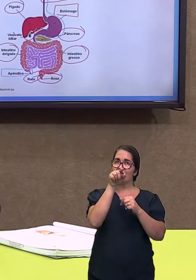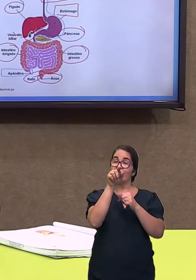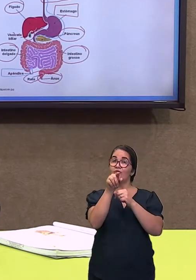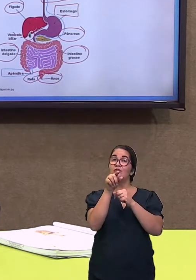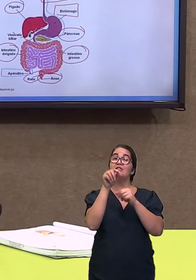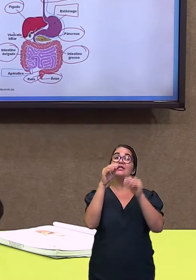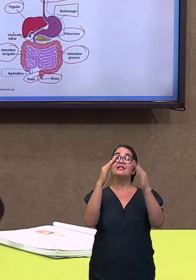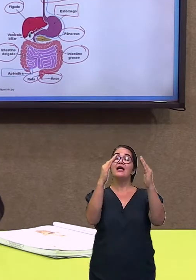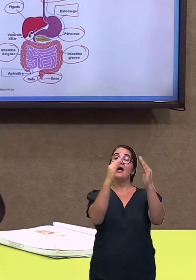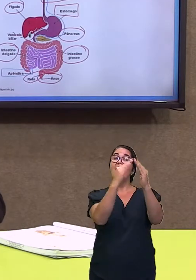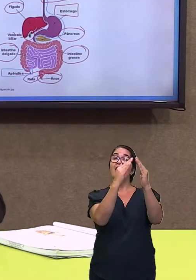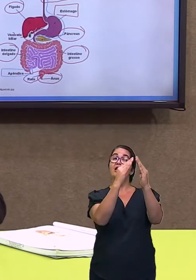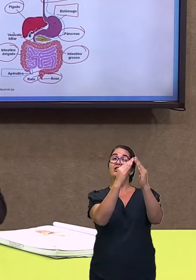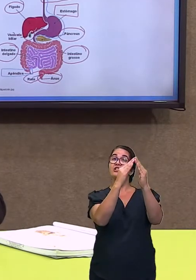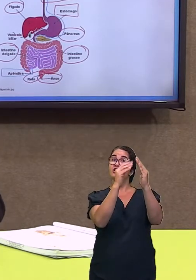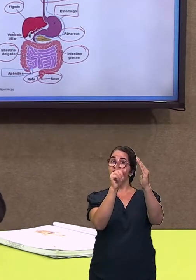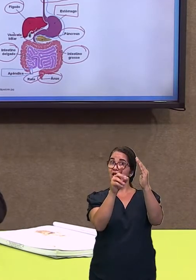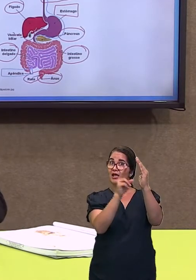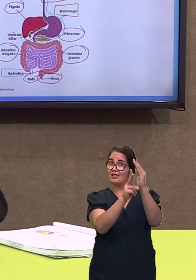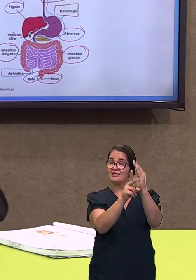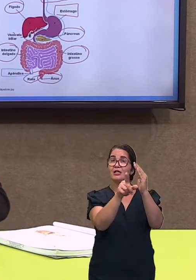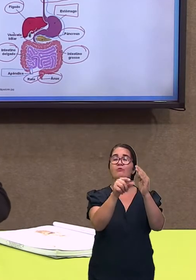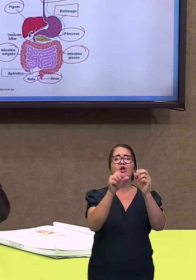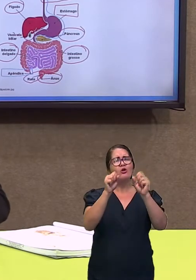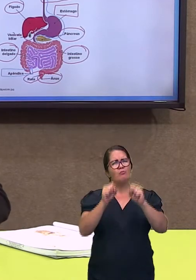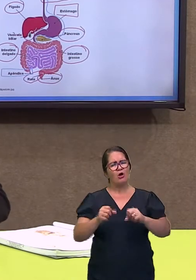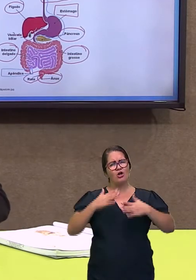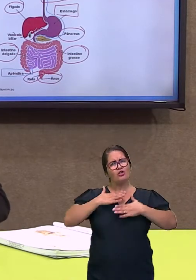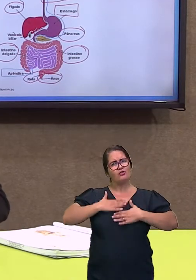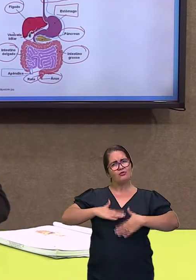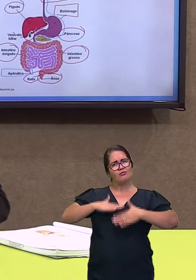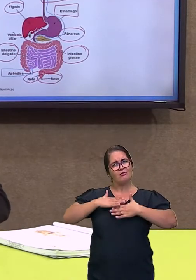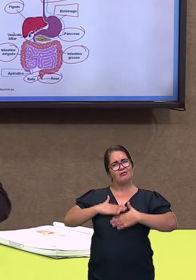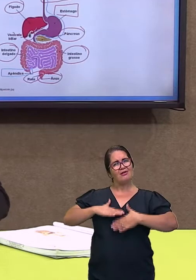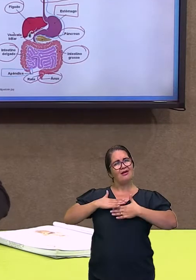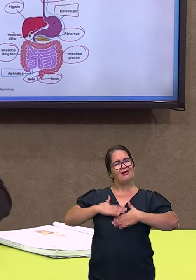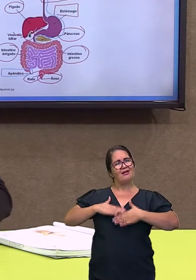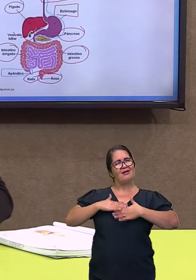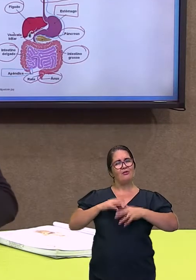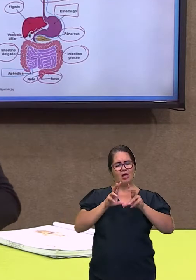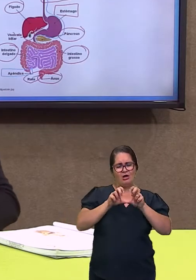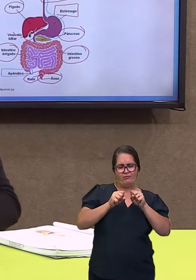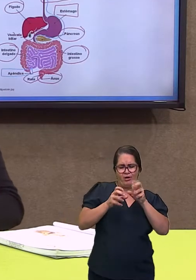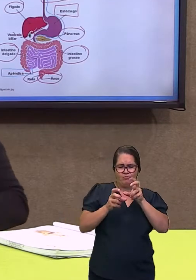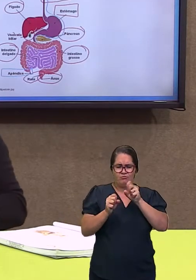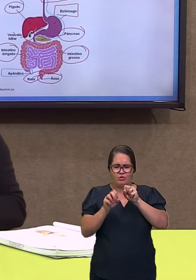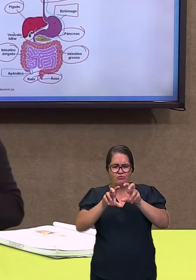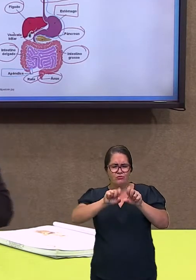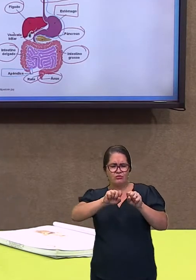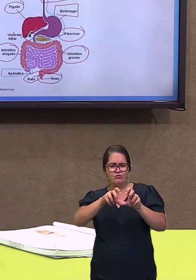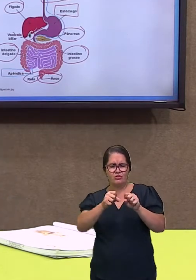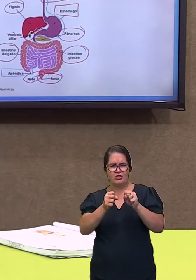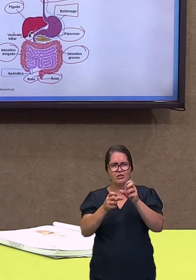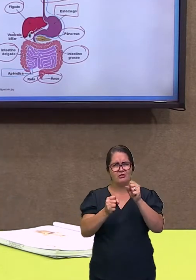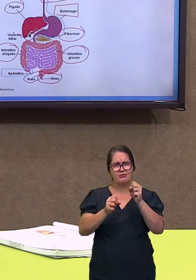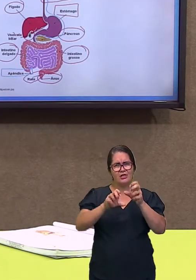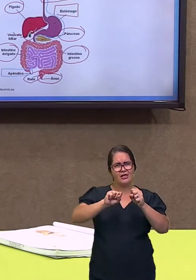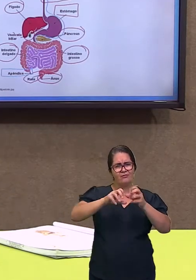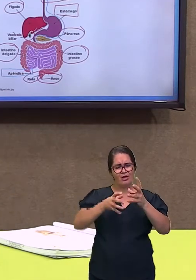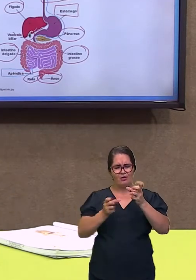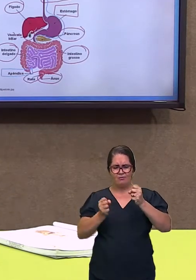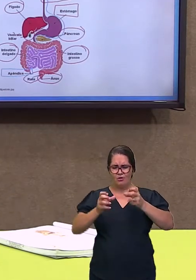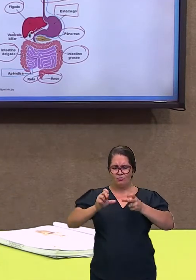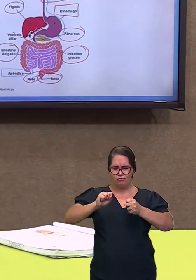minha demonstração aqui é para vocês verem que não é difícil construir. A gente consegue construir,